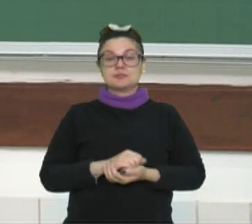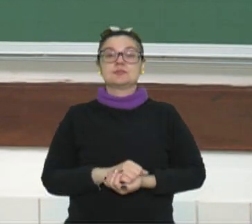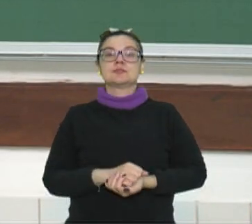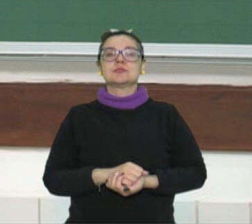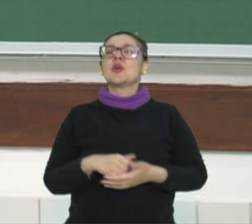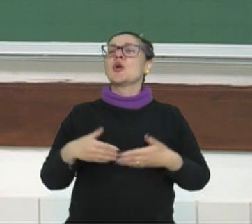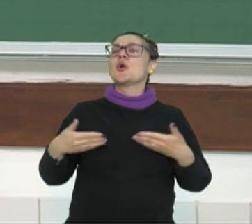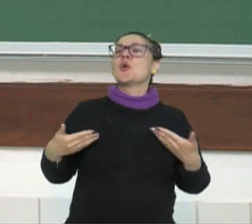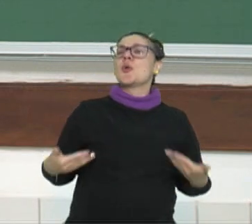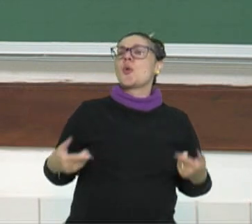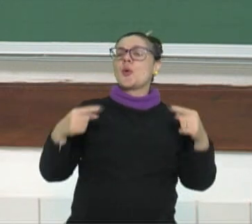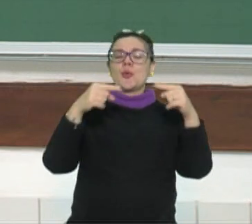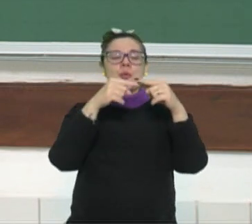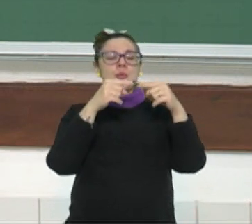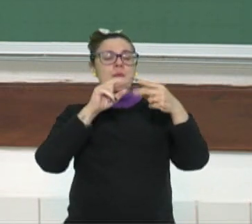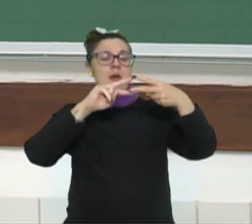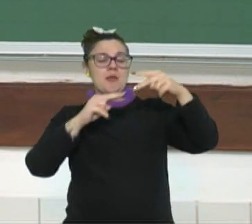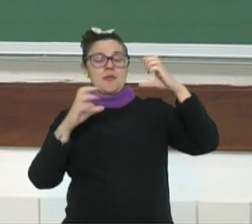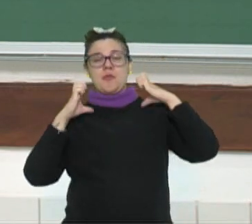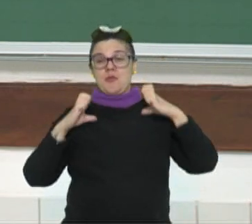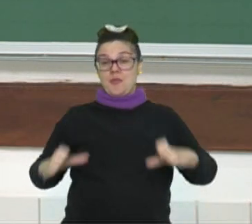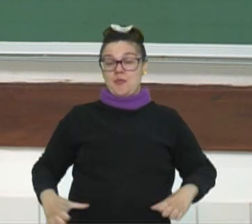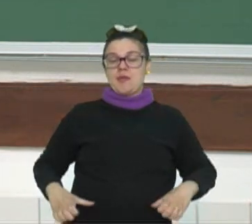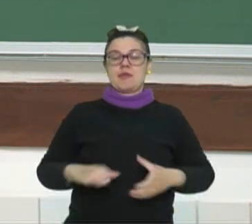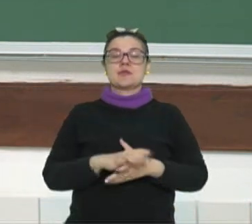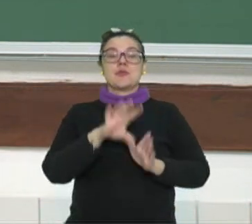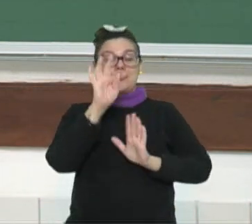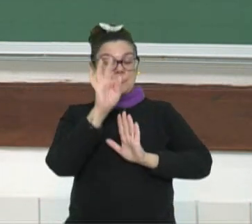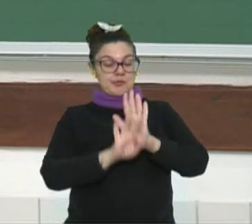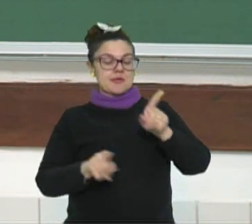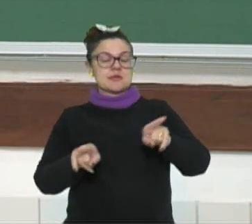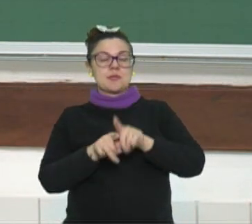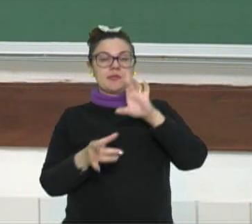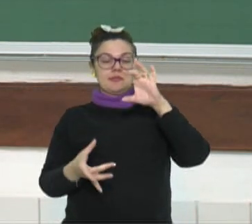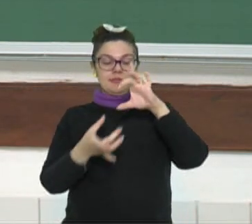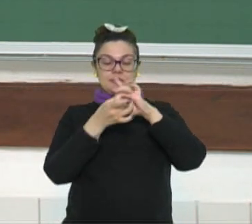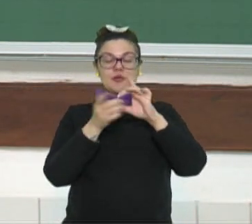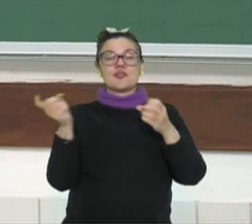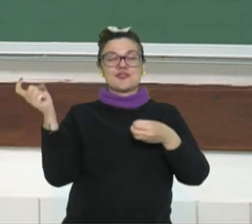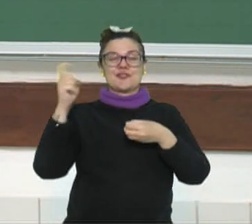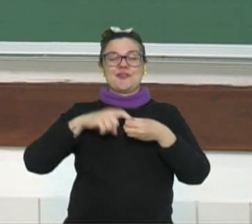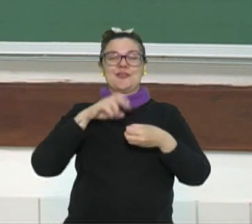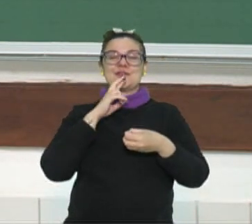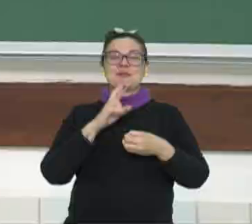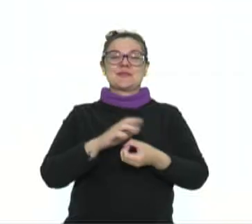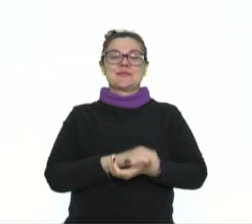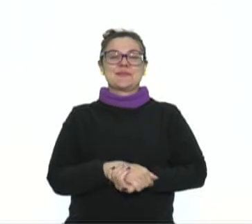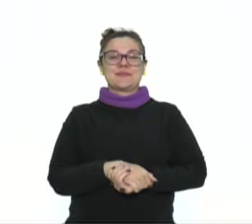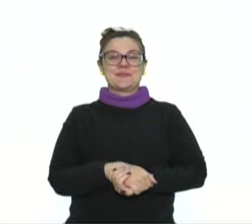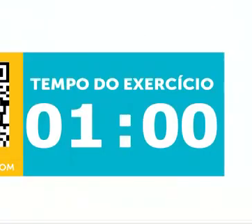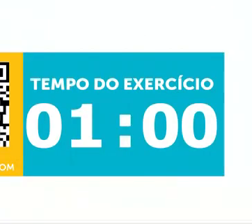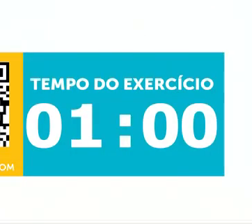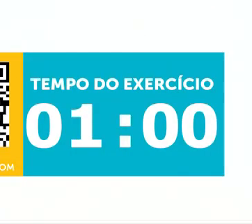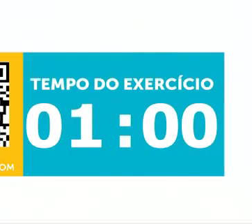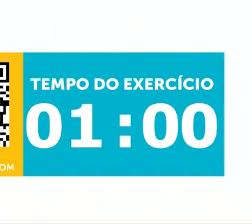está mais a ver com o texto e principalmente com o enunciado? Alguns minutos e eu volto com a resposta correta.